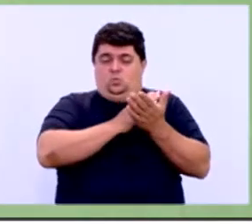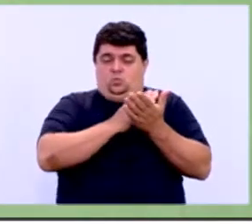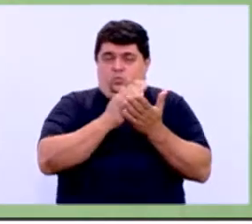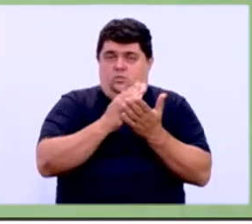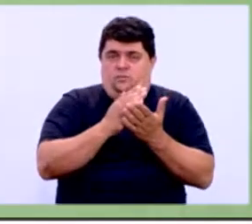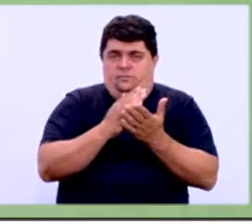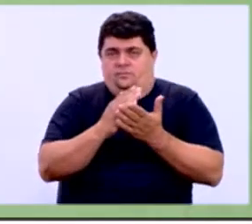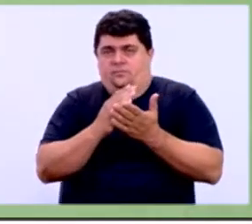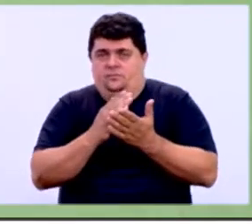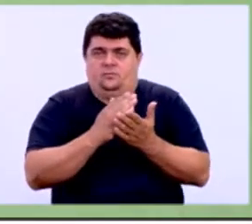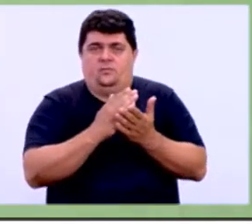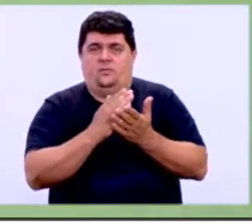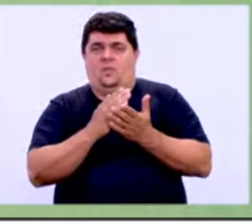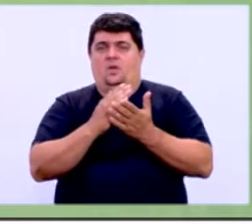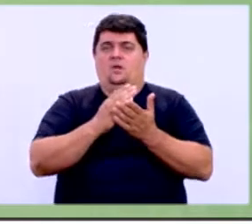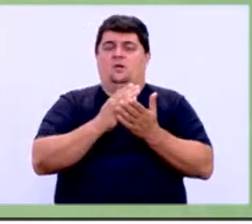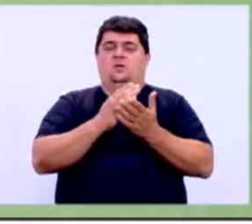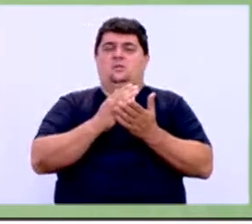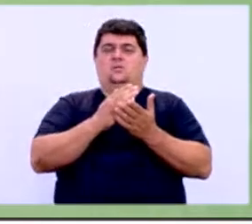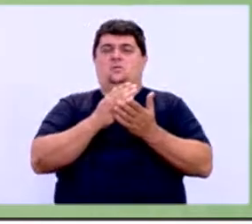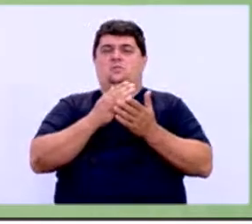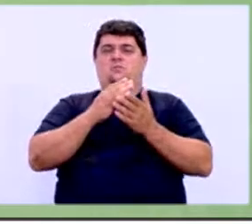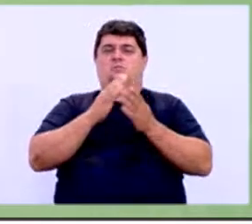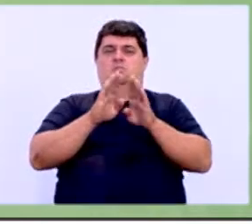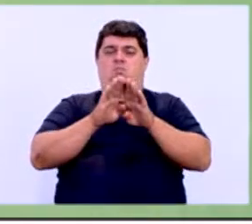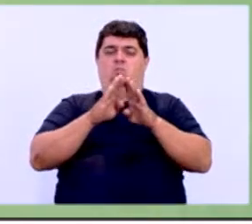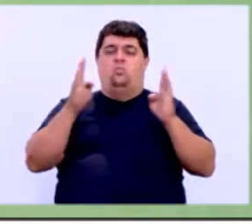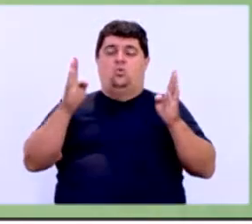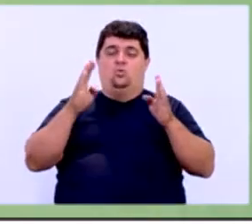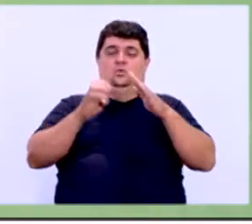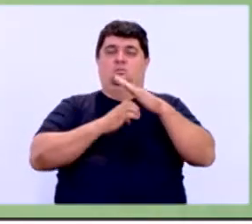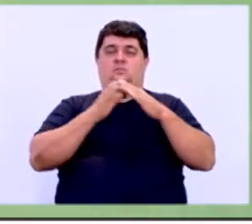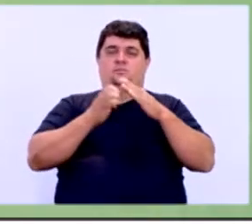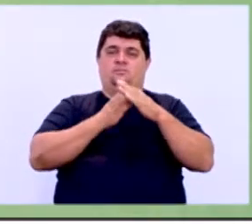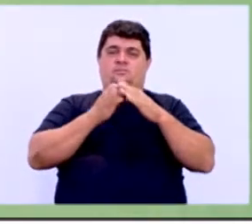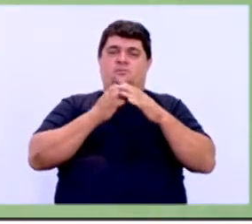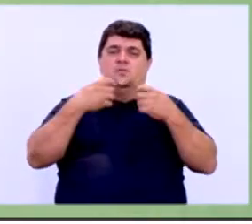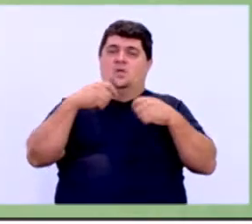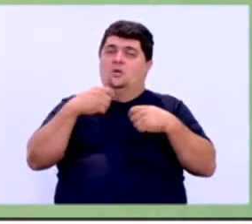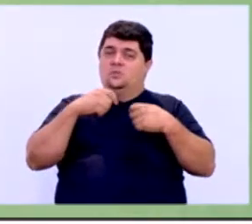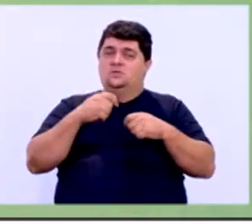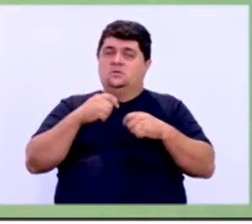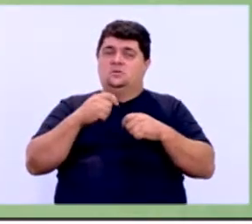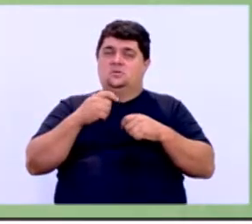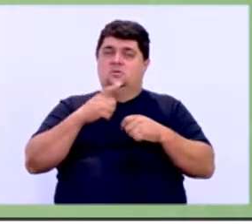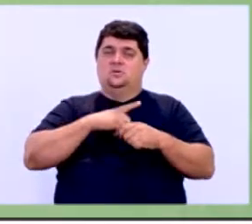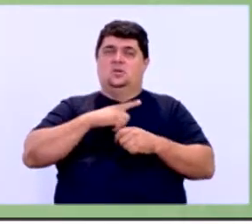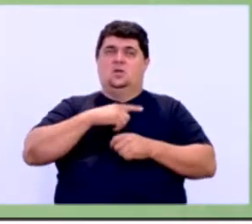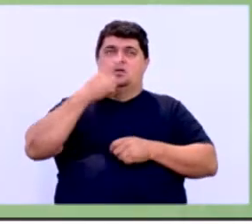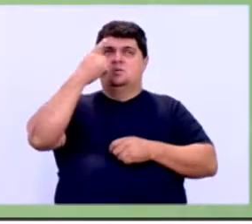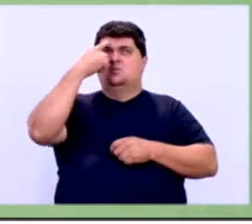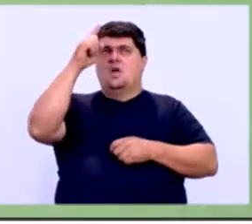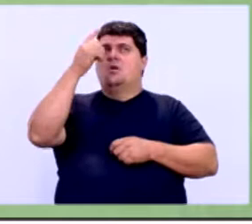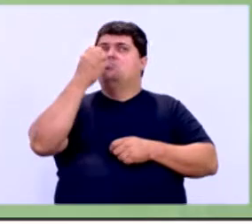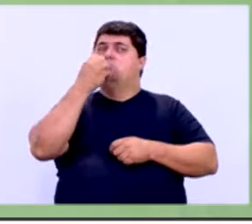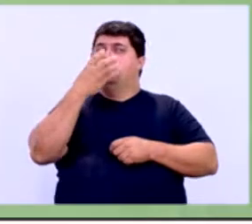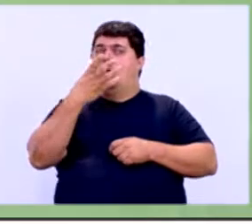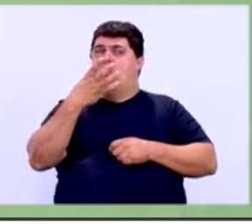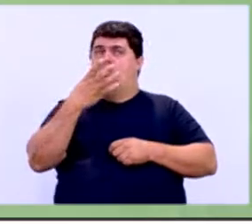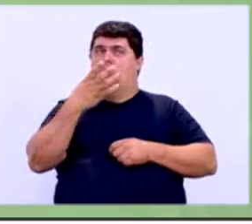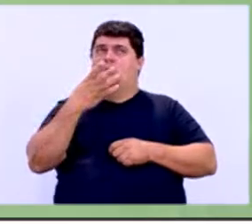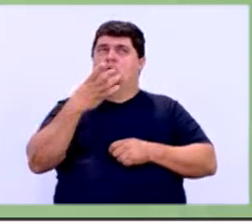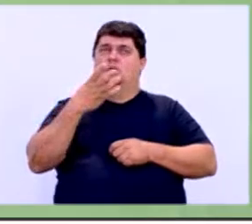empresário, né, quando o empreendedor ele inicia o seu empreendimento, muitas das vezes ele tem uma grande ideia, ele tem